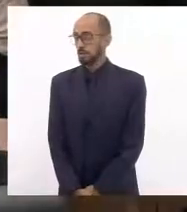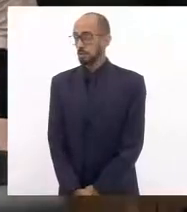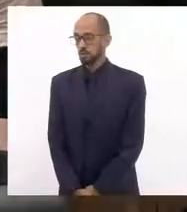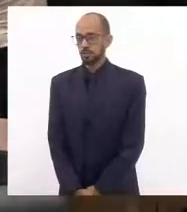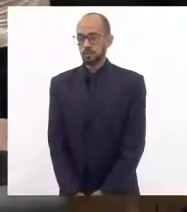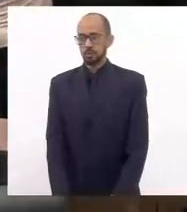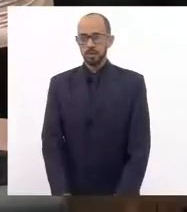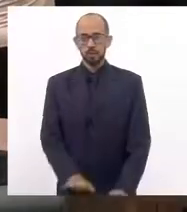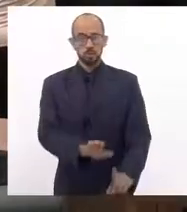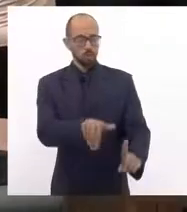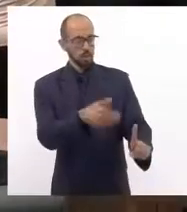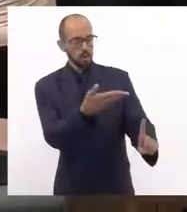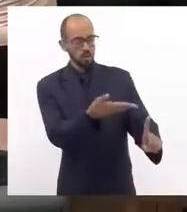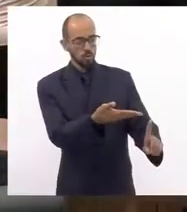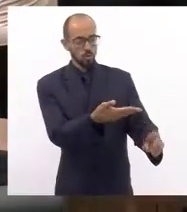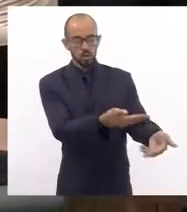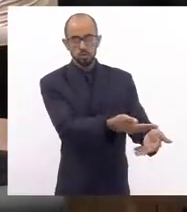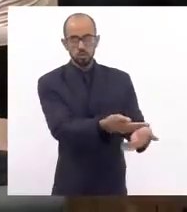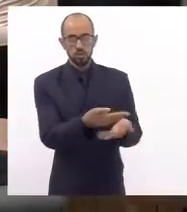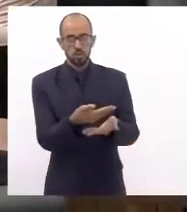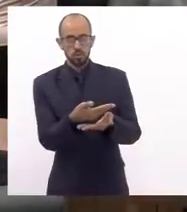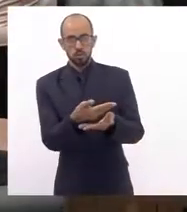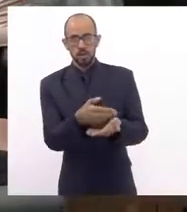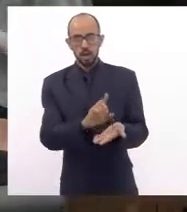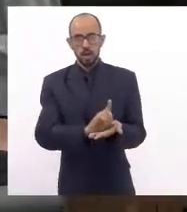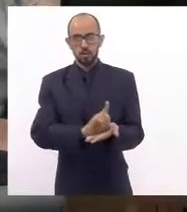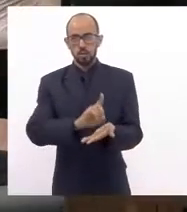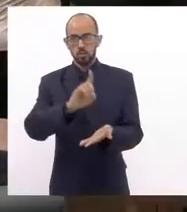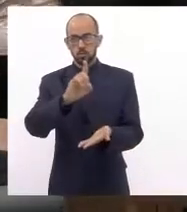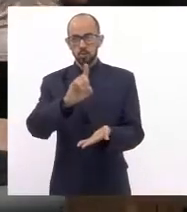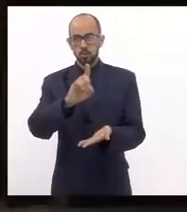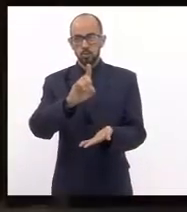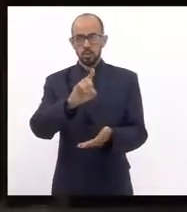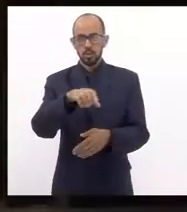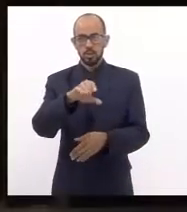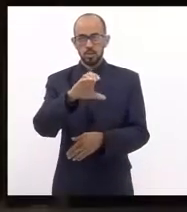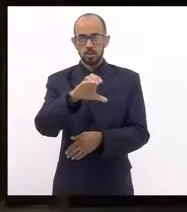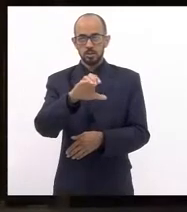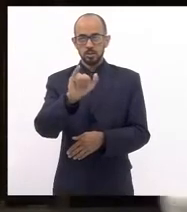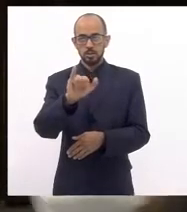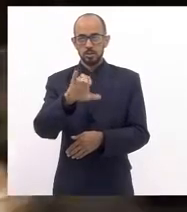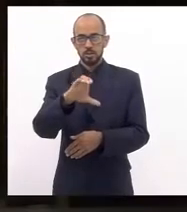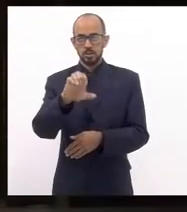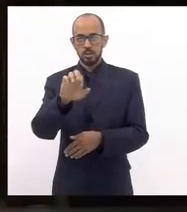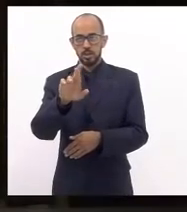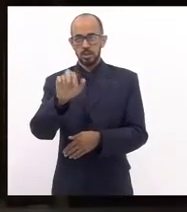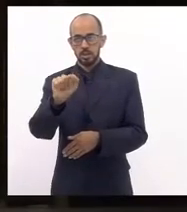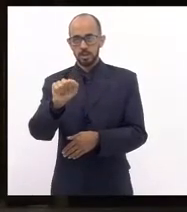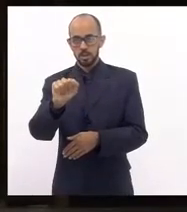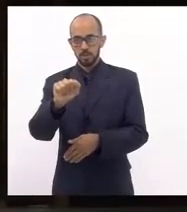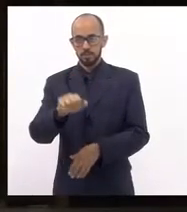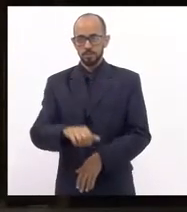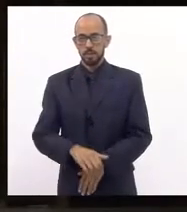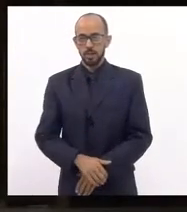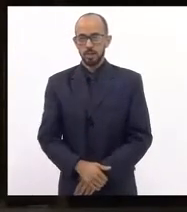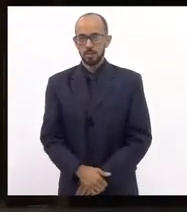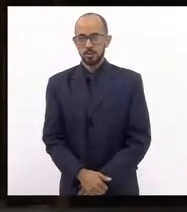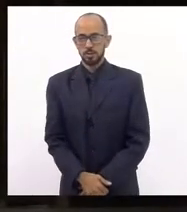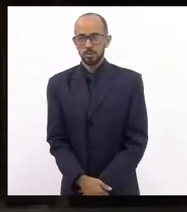Tenho a honra de chamar a excelentíssima doutora Cícera Félix da Silva.